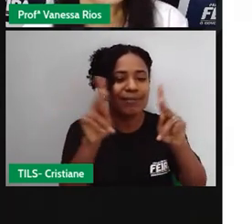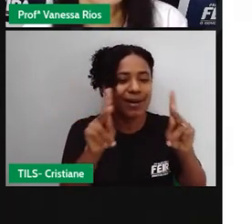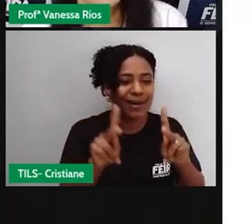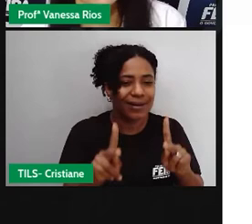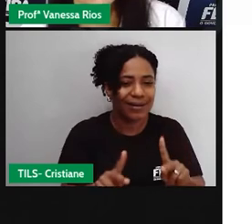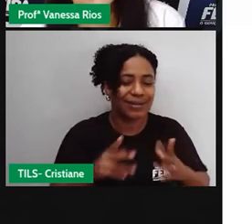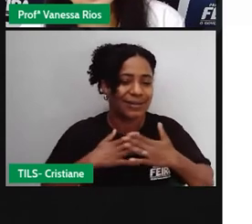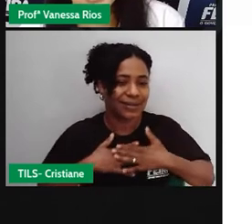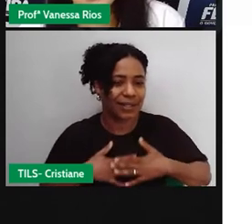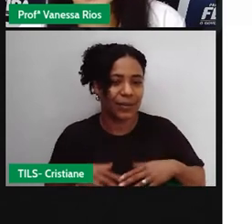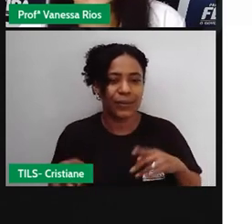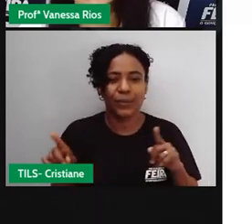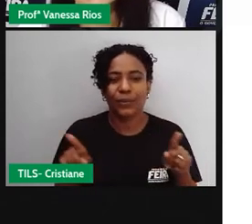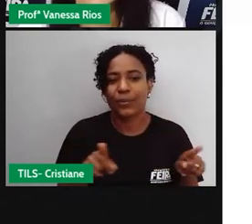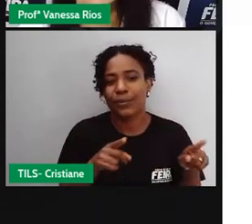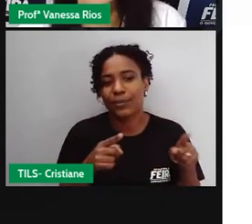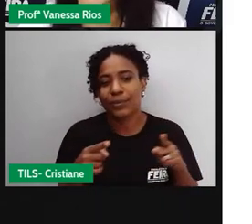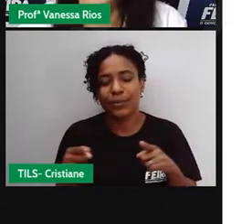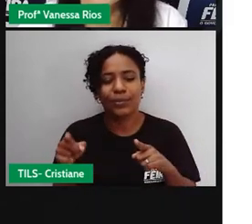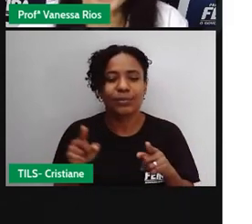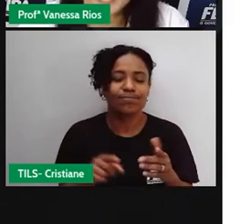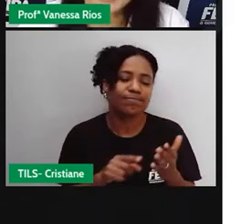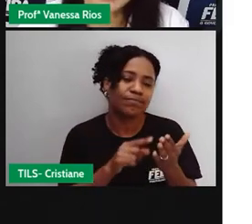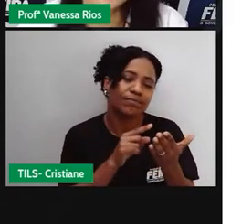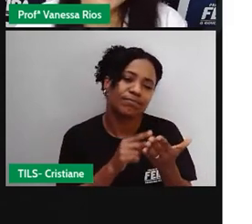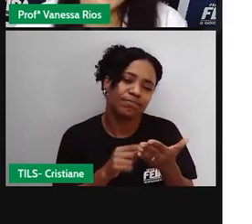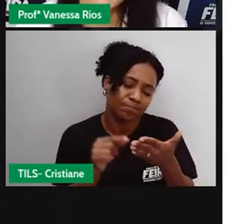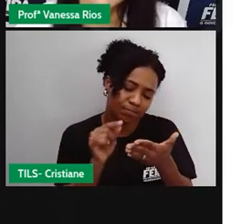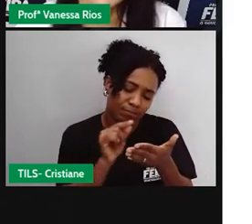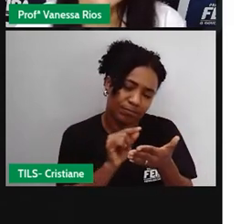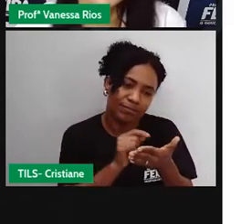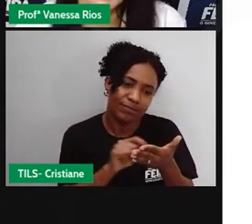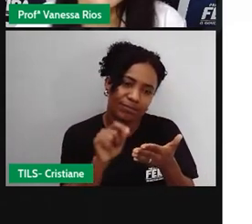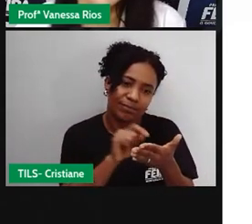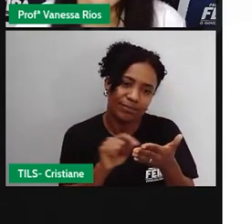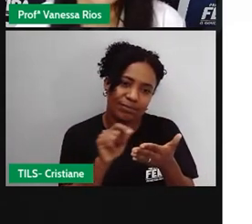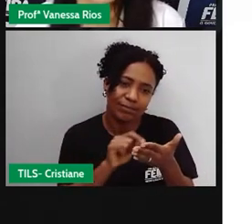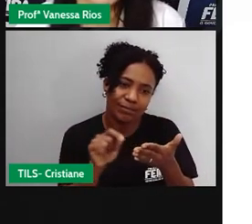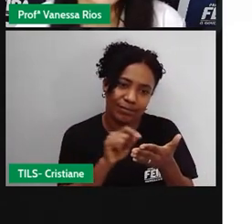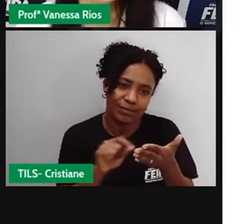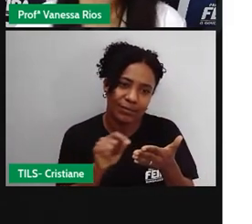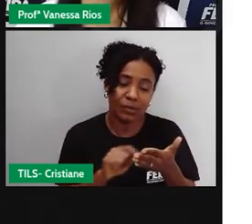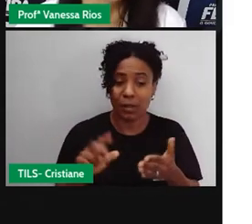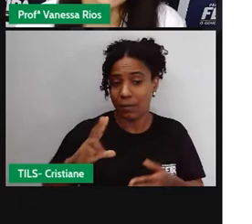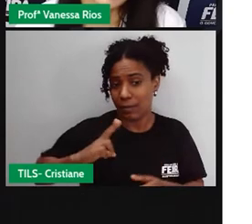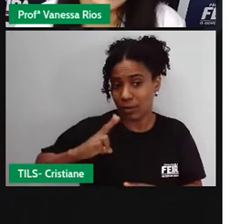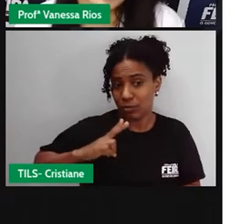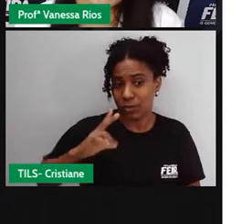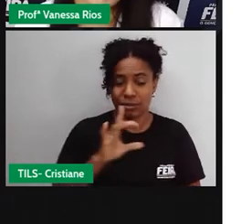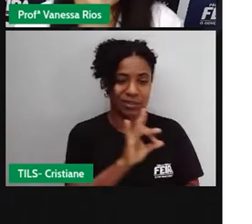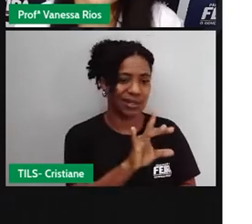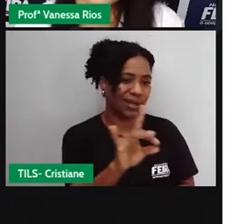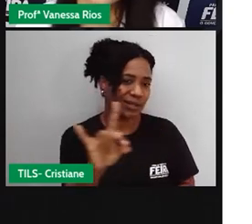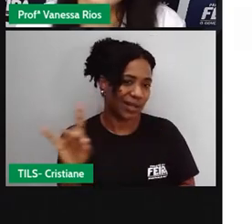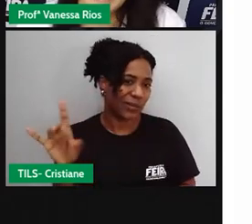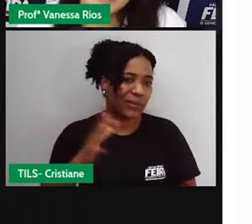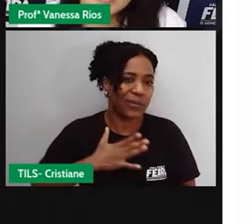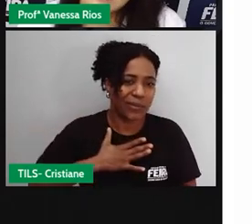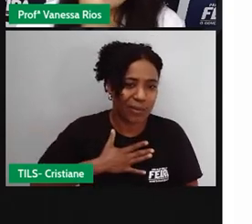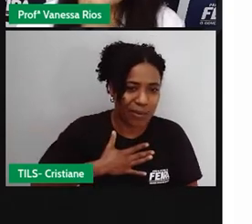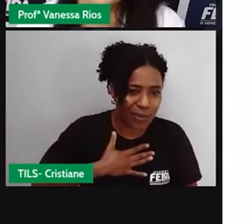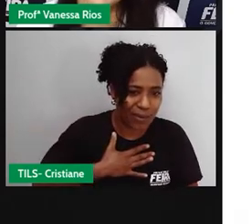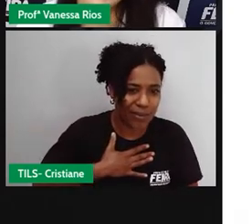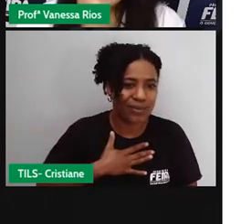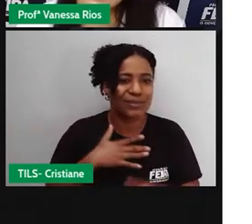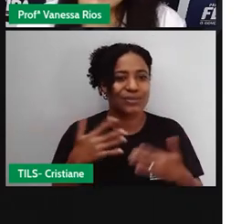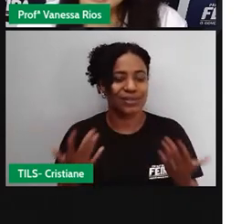ouvir alguma música enquanto criam, enquanto pensam. Mas, assim, isso é muito particular. A forma de